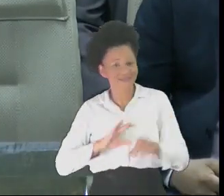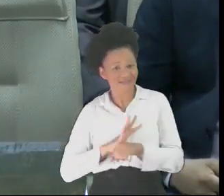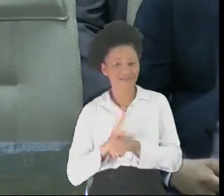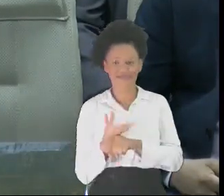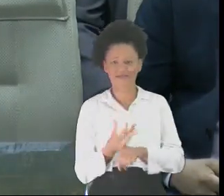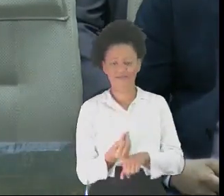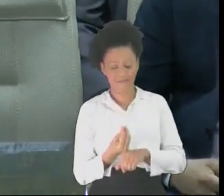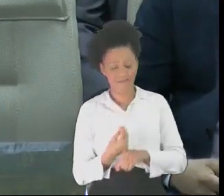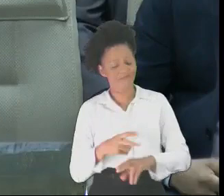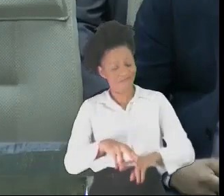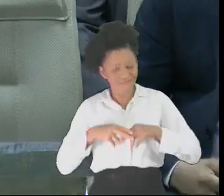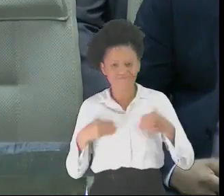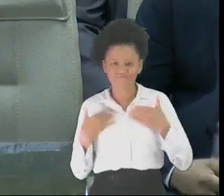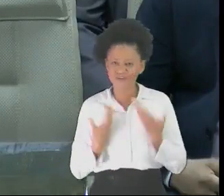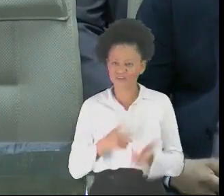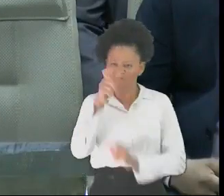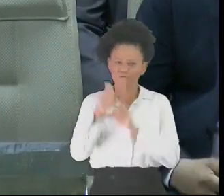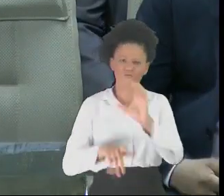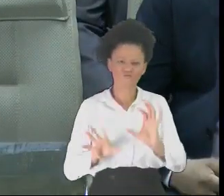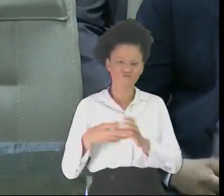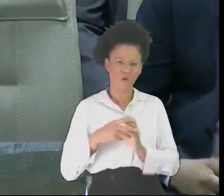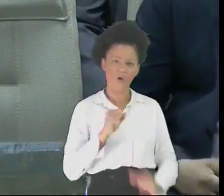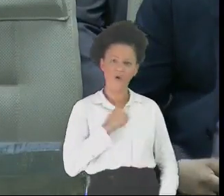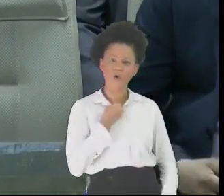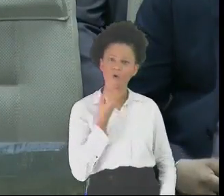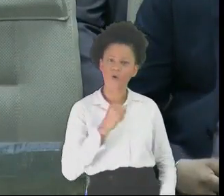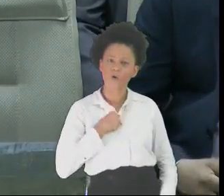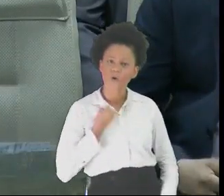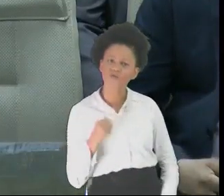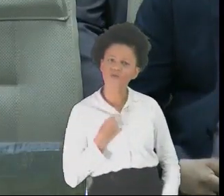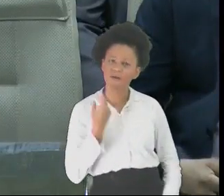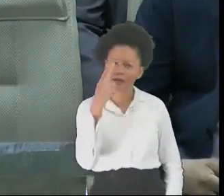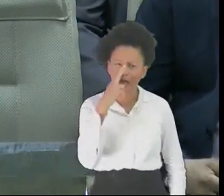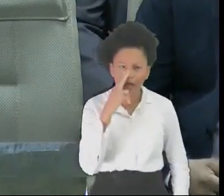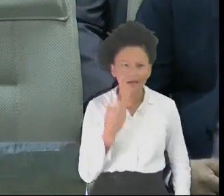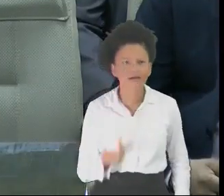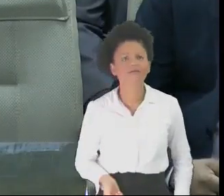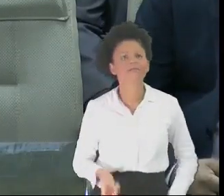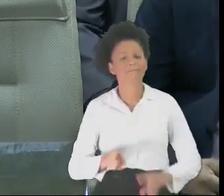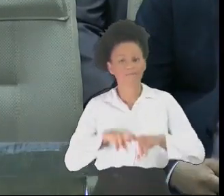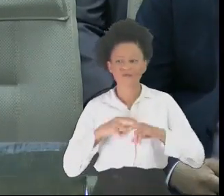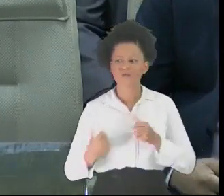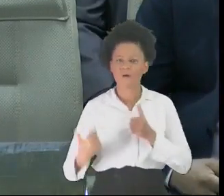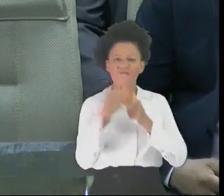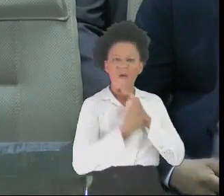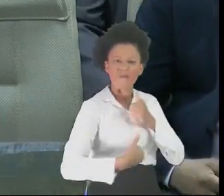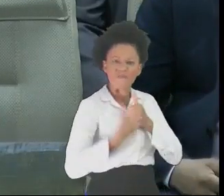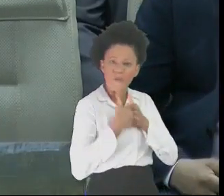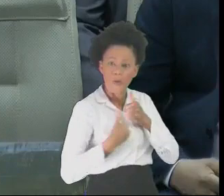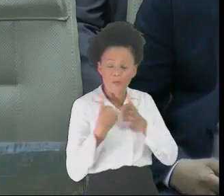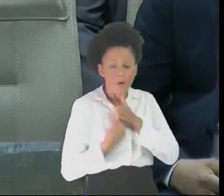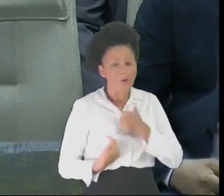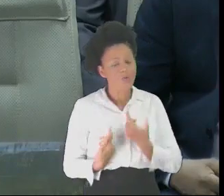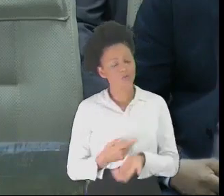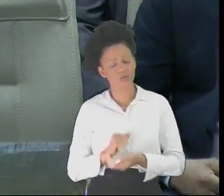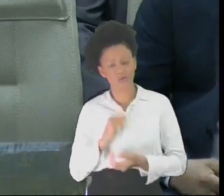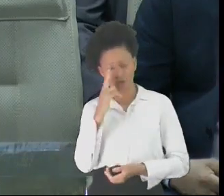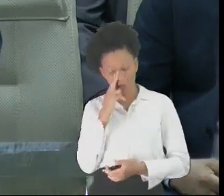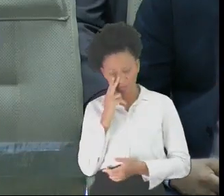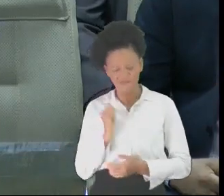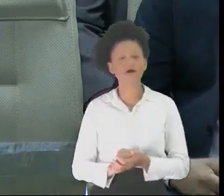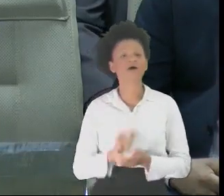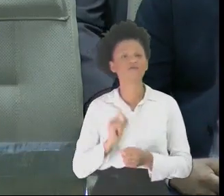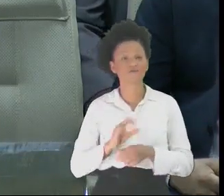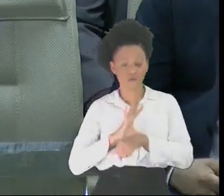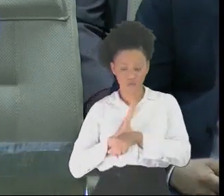Por isso que nós estamos sendo odiados. Por isso que nós estamos sendo perseguidos. Quando eu falo